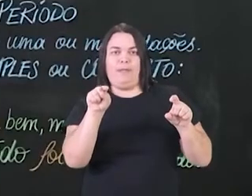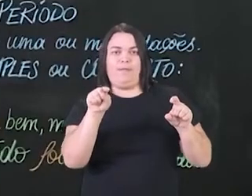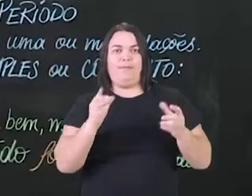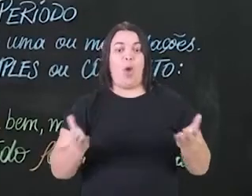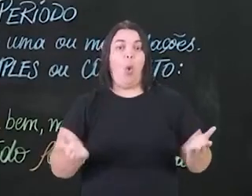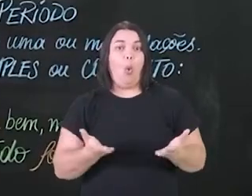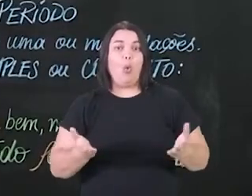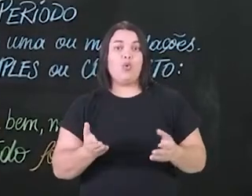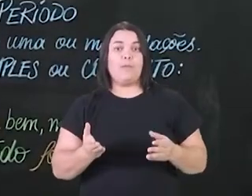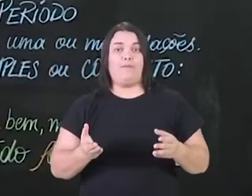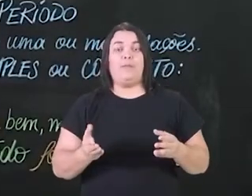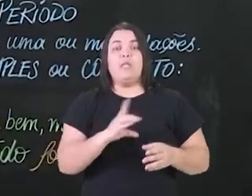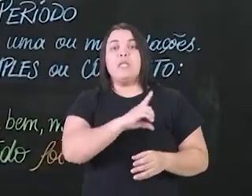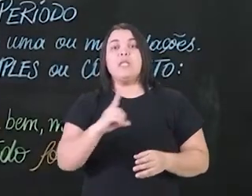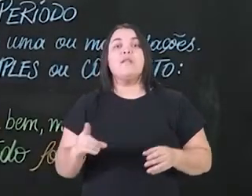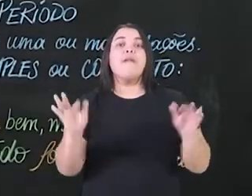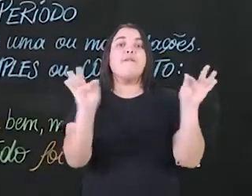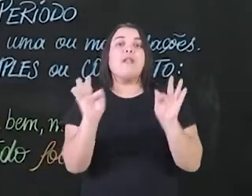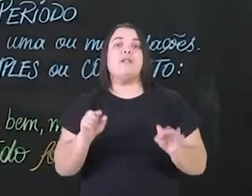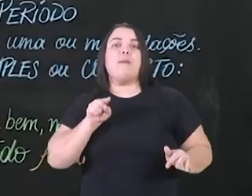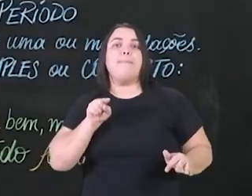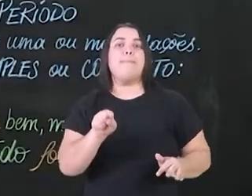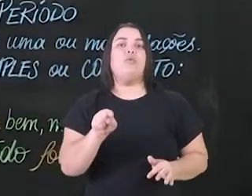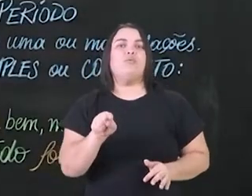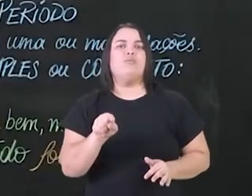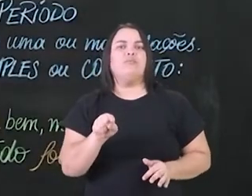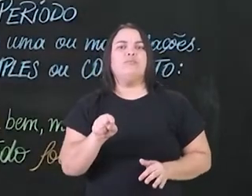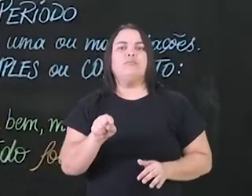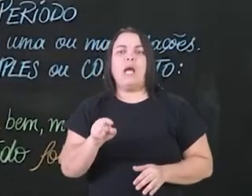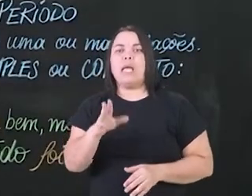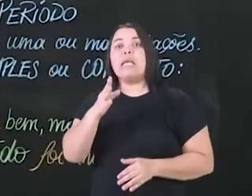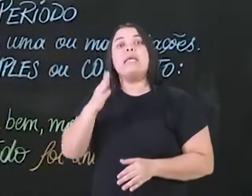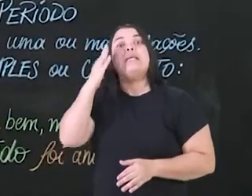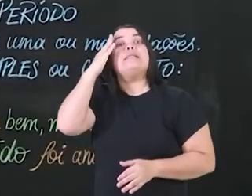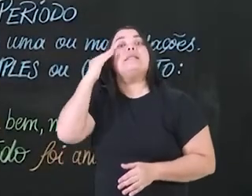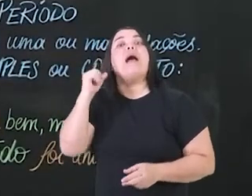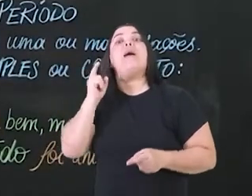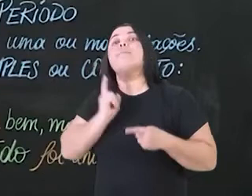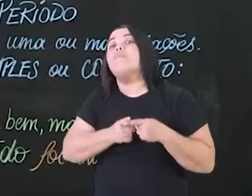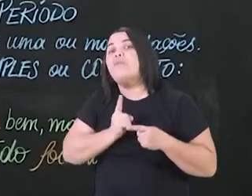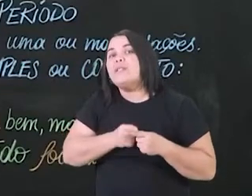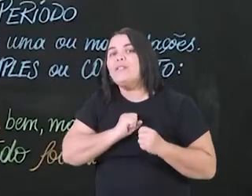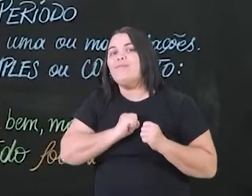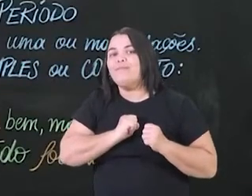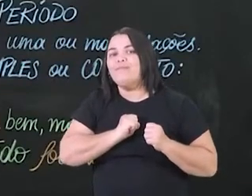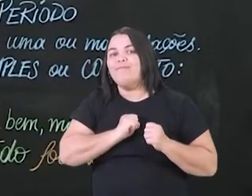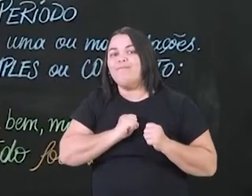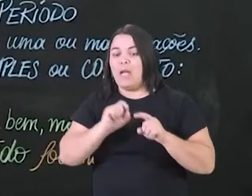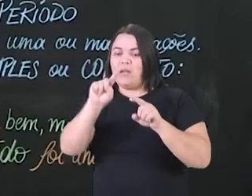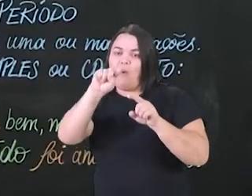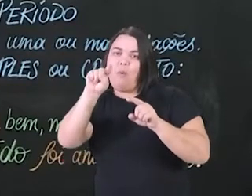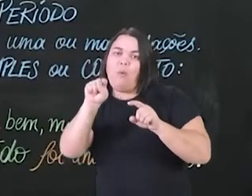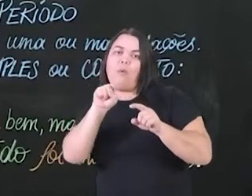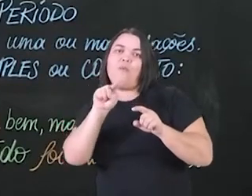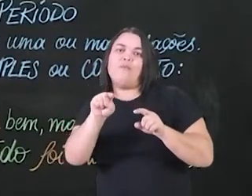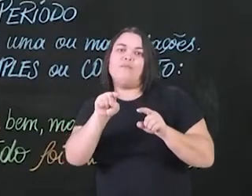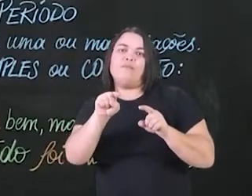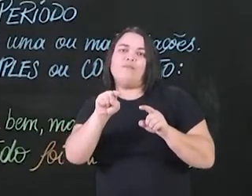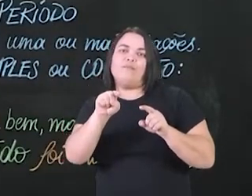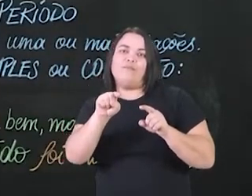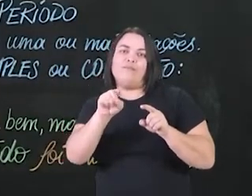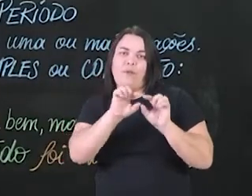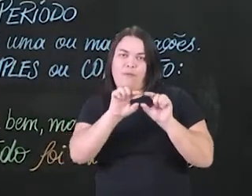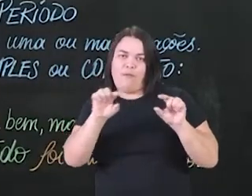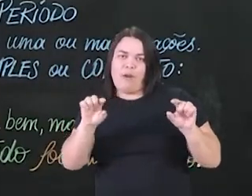feliz. Ponto. Sabe o porquê? Aí já é uma frase interrogativa por conta do sinal de interrogação,